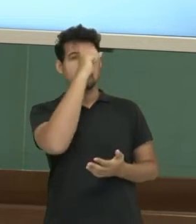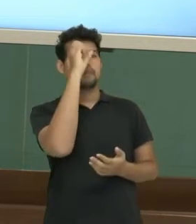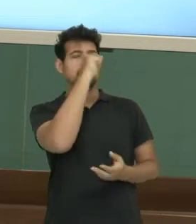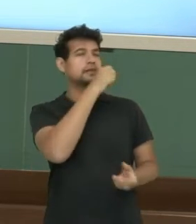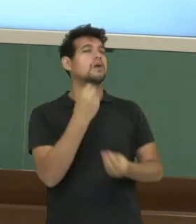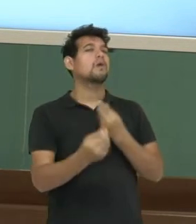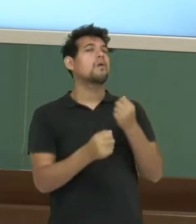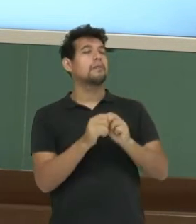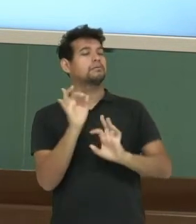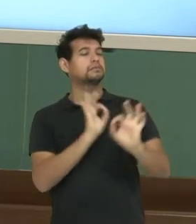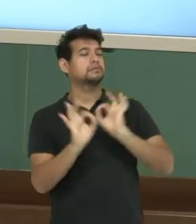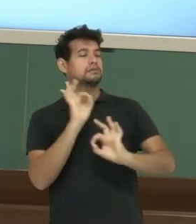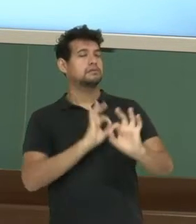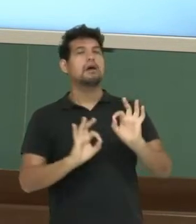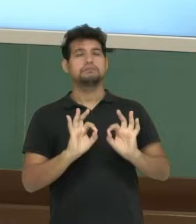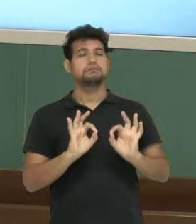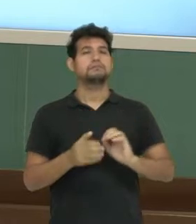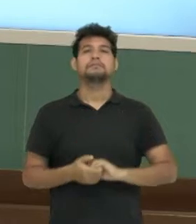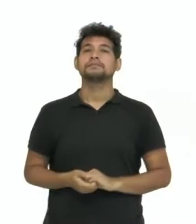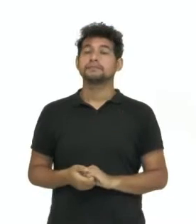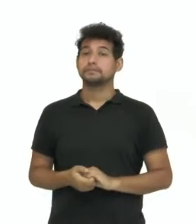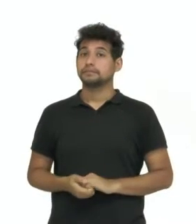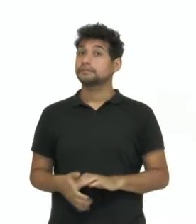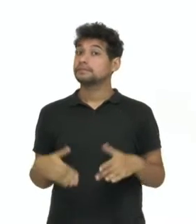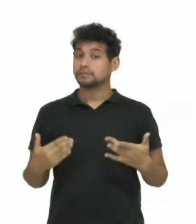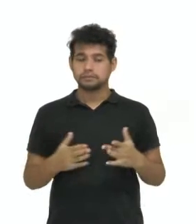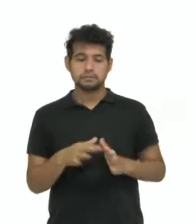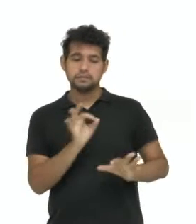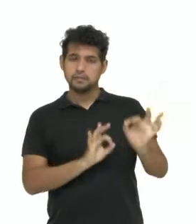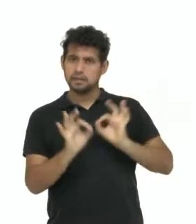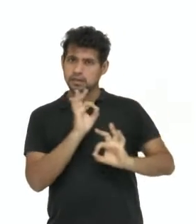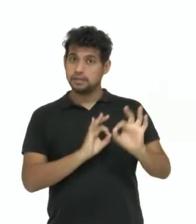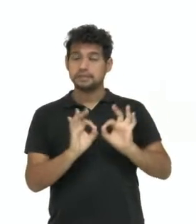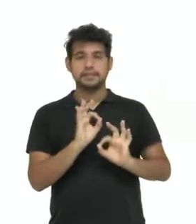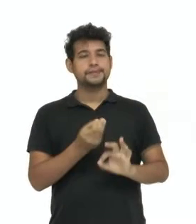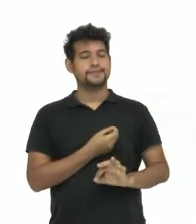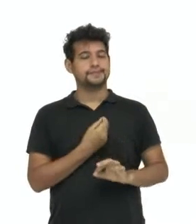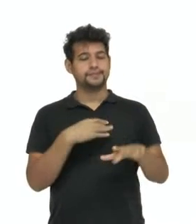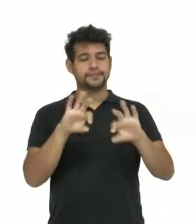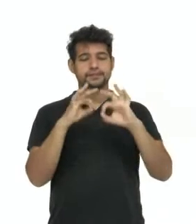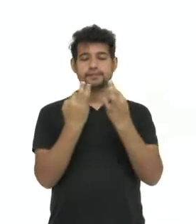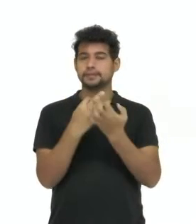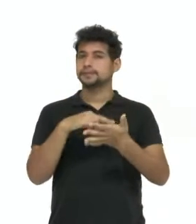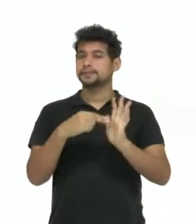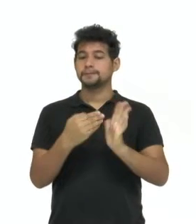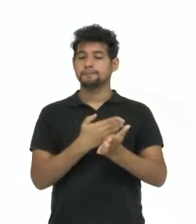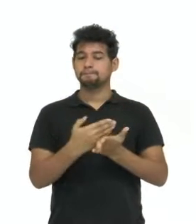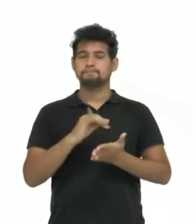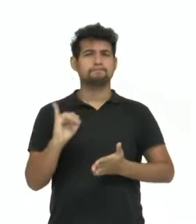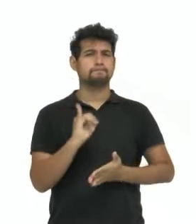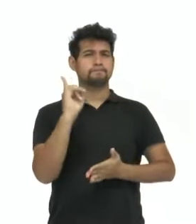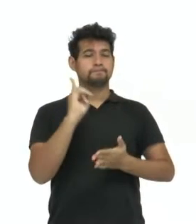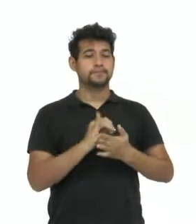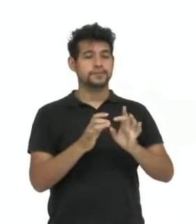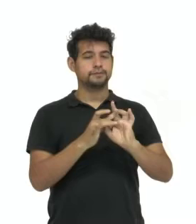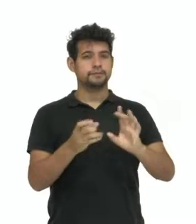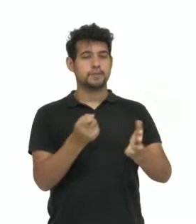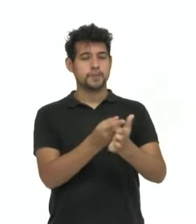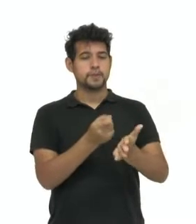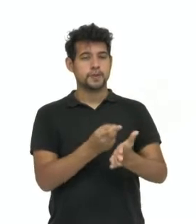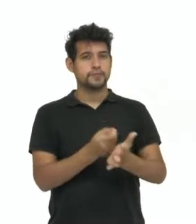para organizar esses gastos. Então, organizar o orçamento familiar é o ponto de partida para deixar as contas